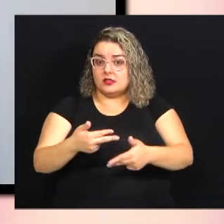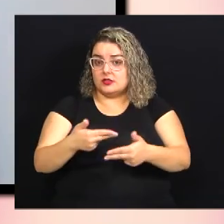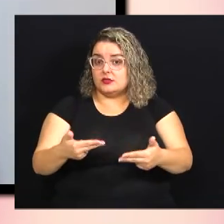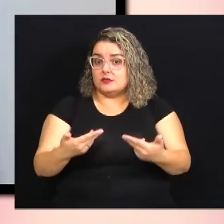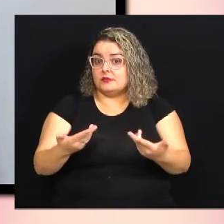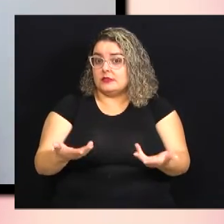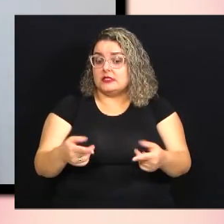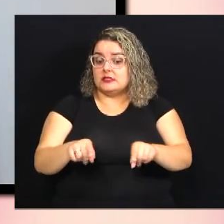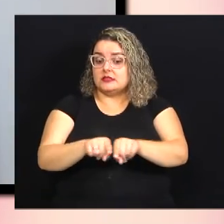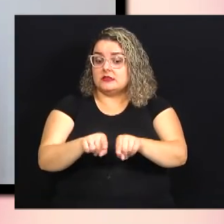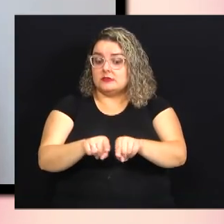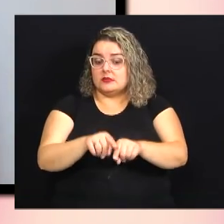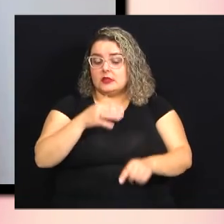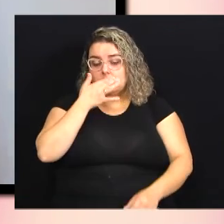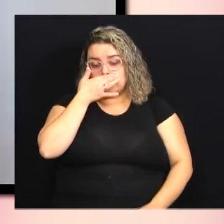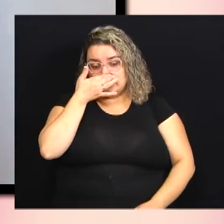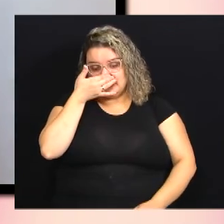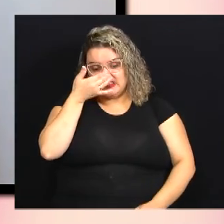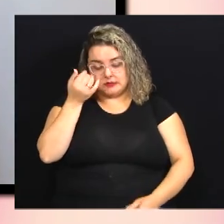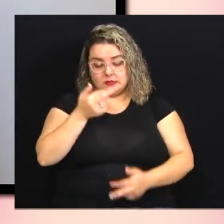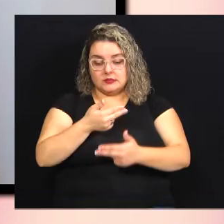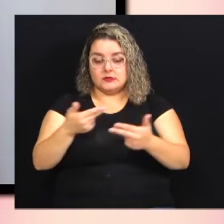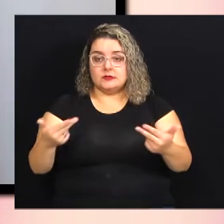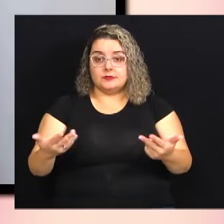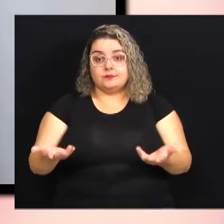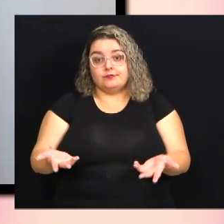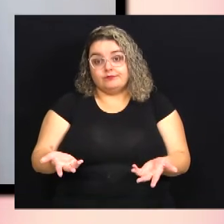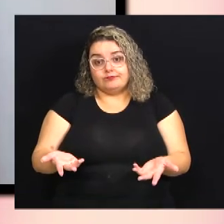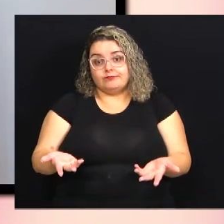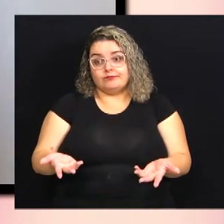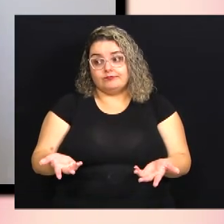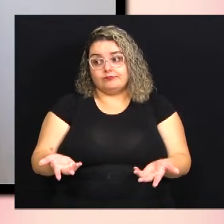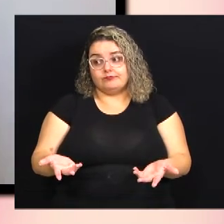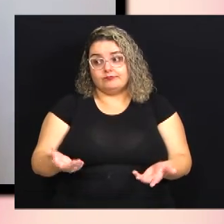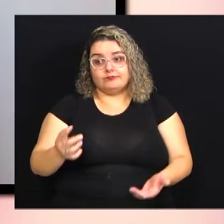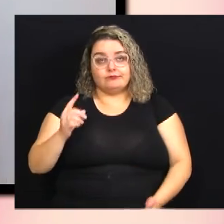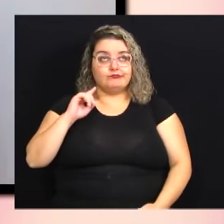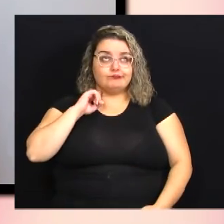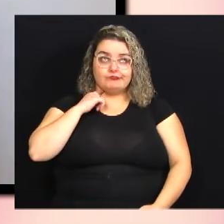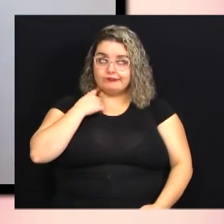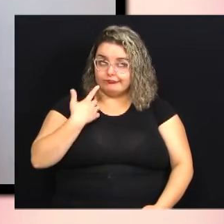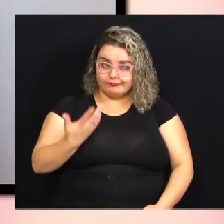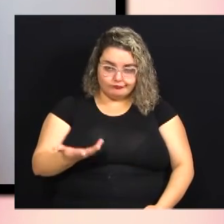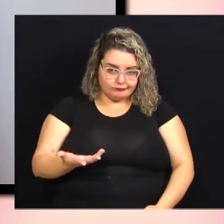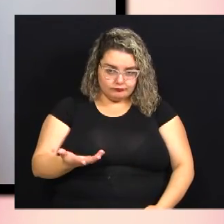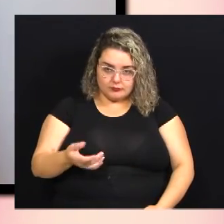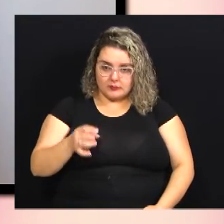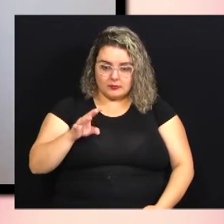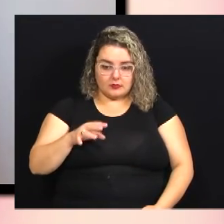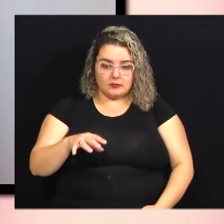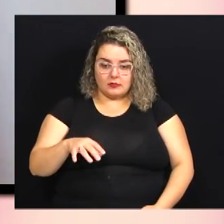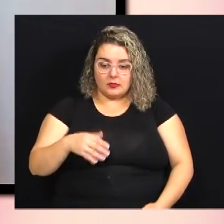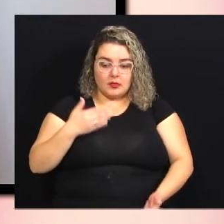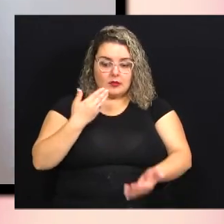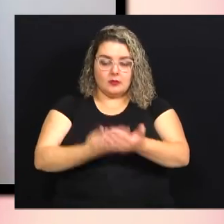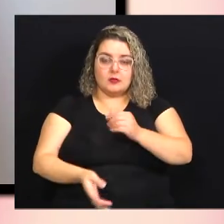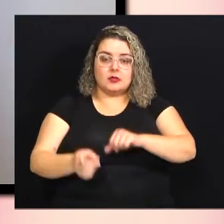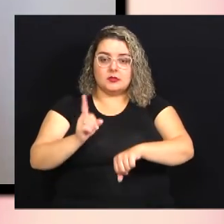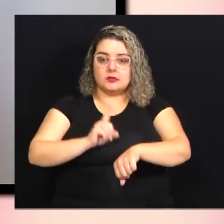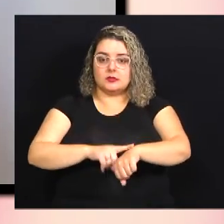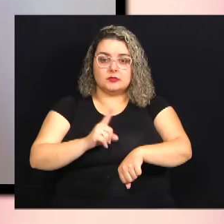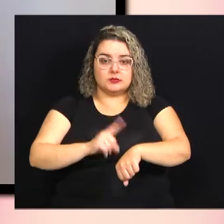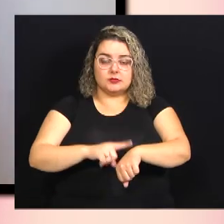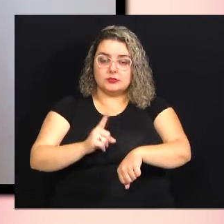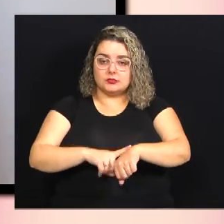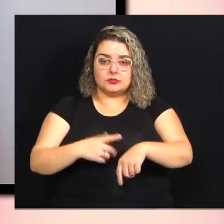né? Mas ela também traz muita coisa que é um lixo, que você só vai ficar ali perdendo